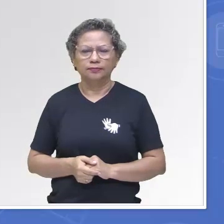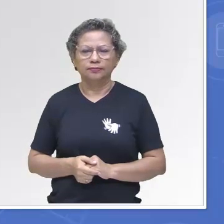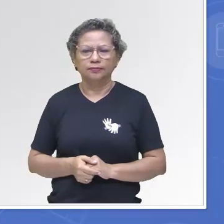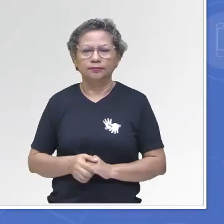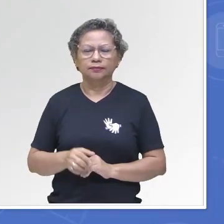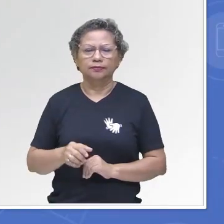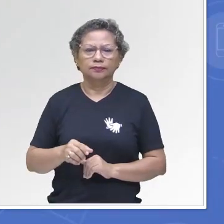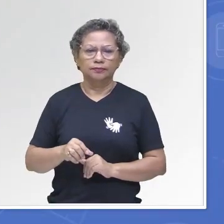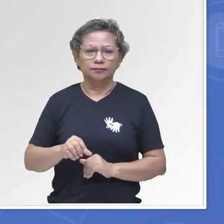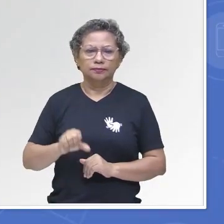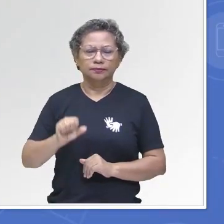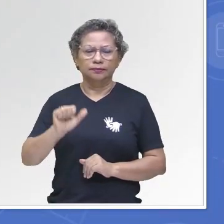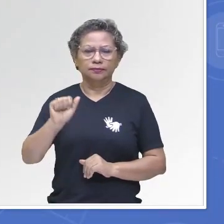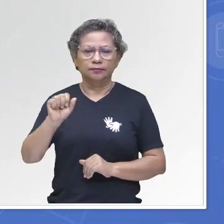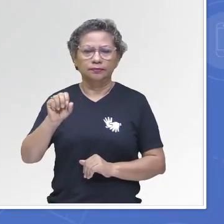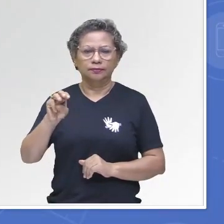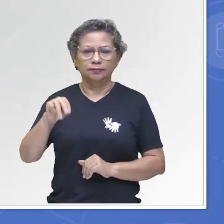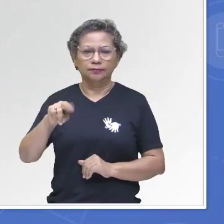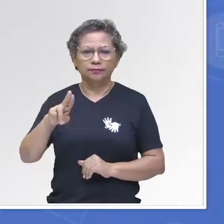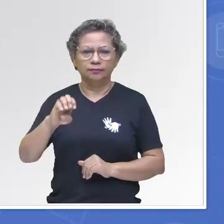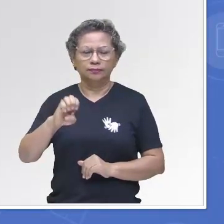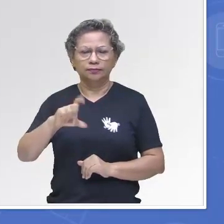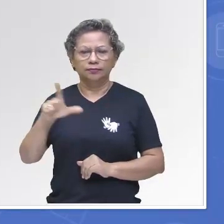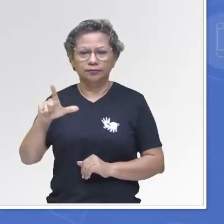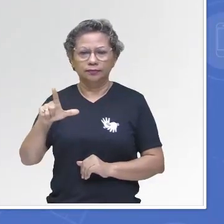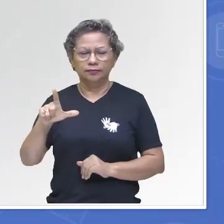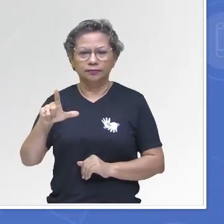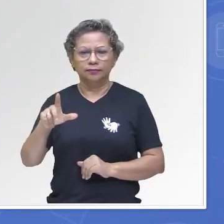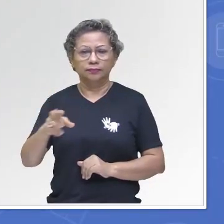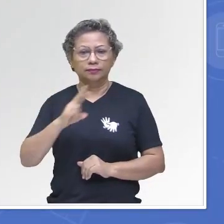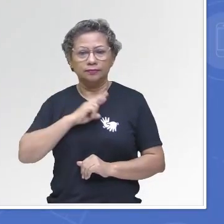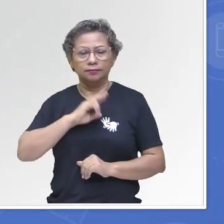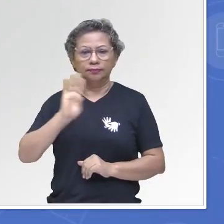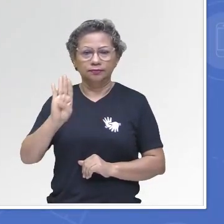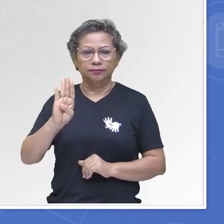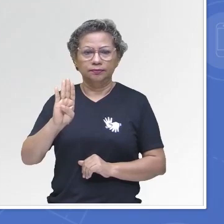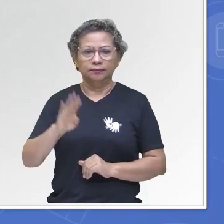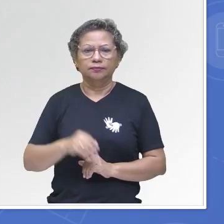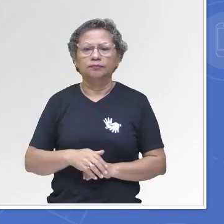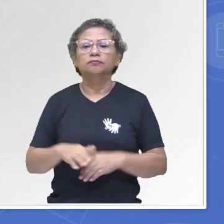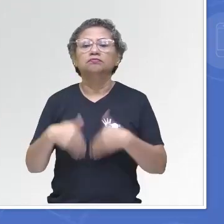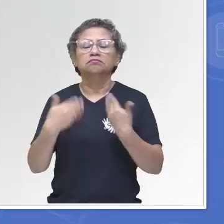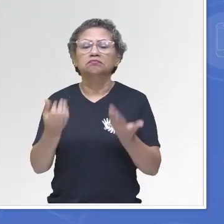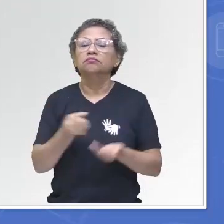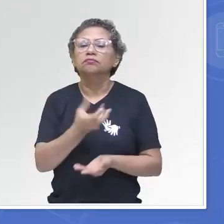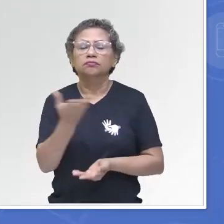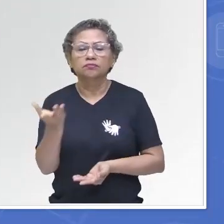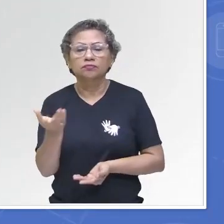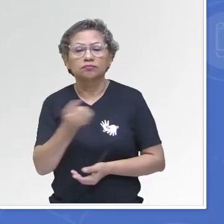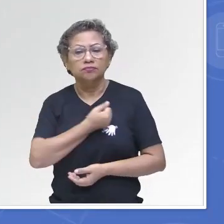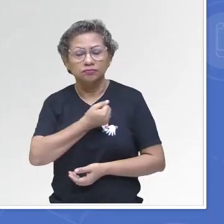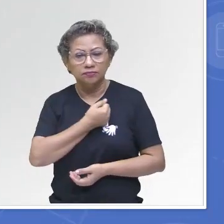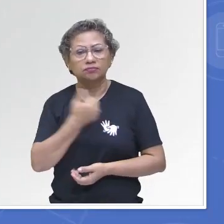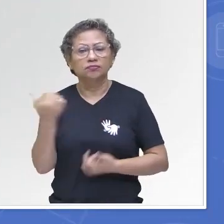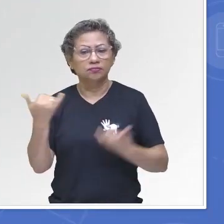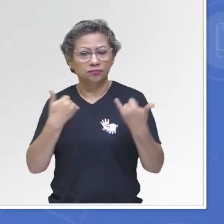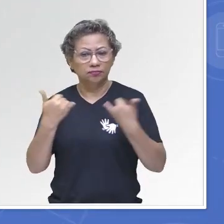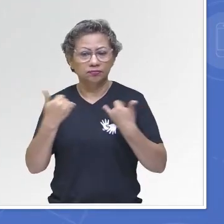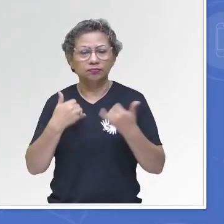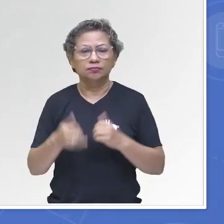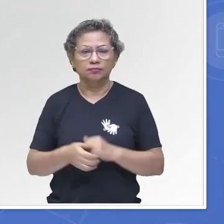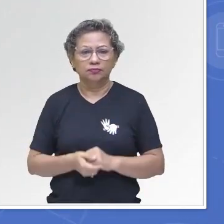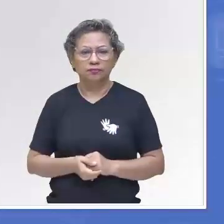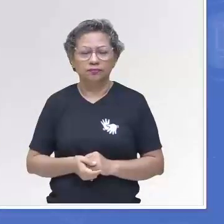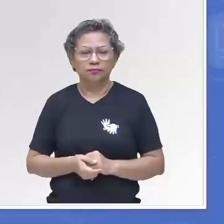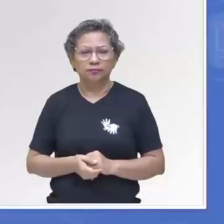Samuel falou, letra B, a amostra, mas de quanto? De quanto é a amostra? Tem que dizer. Que nem aí,